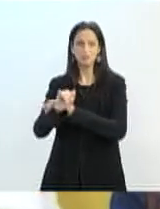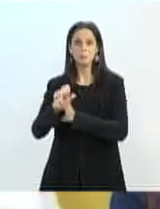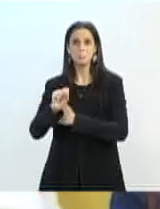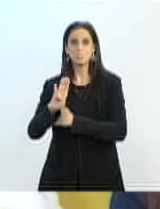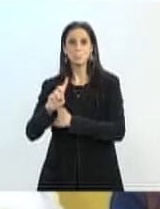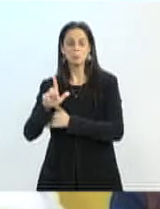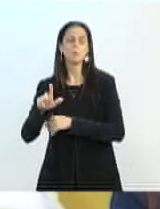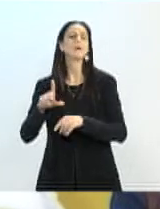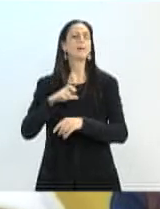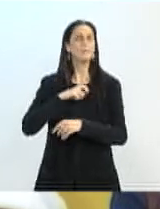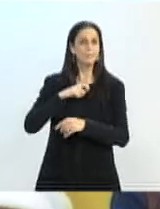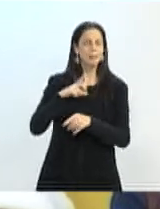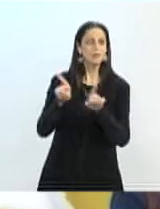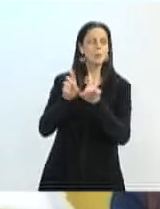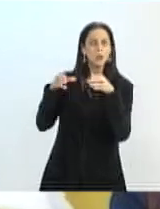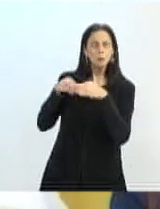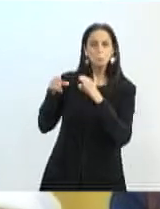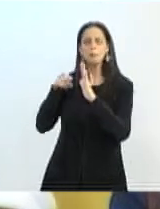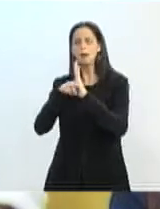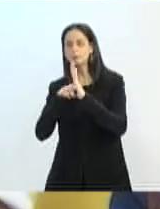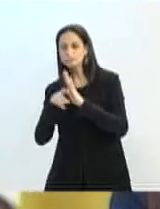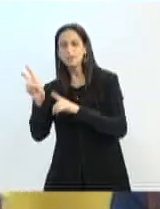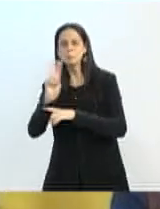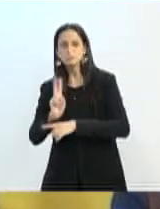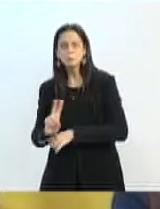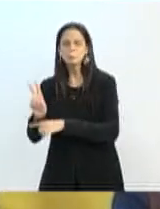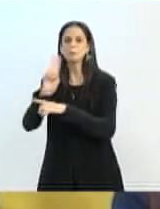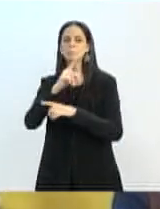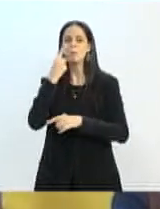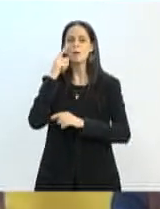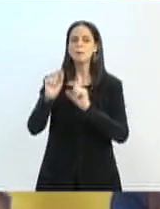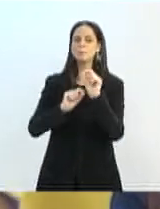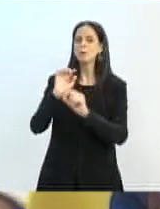aproveitar, presidente, sei que o senhor é vascaíno,